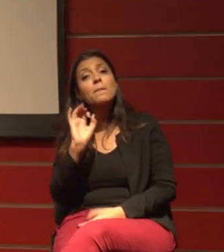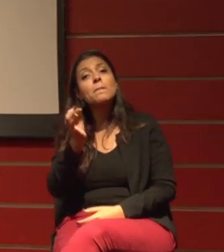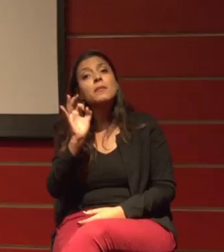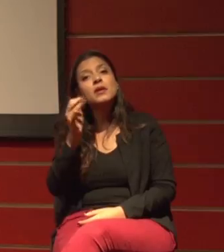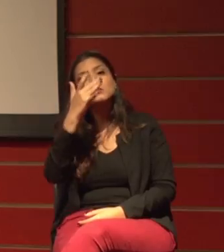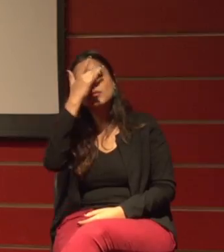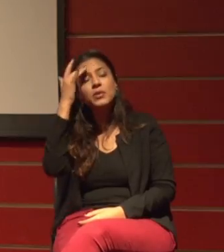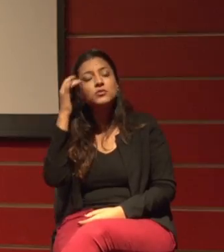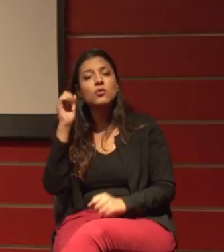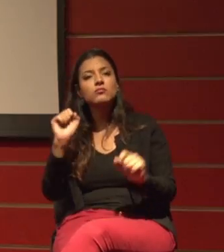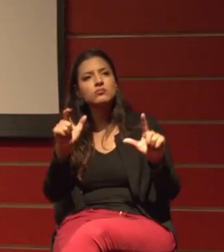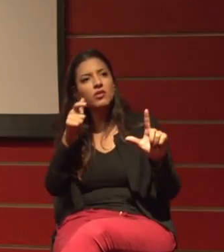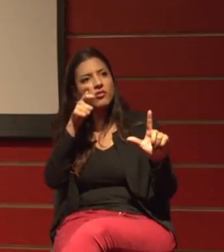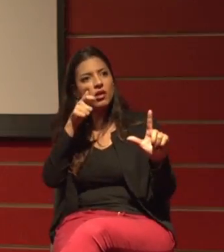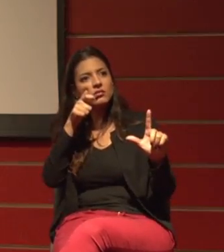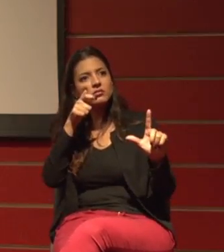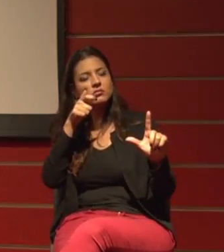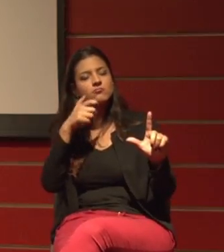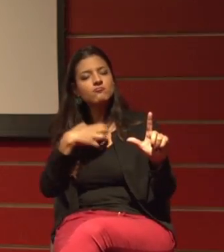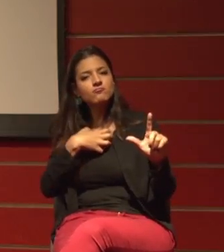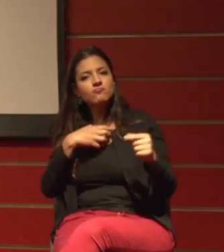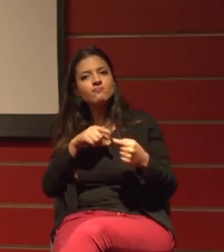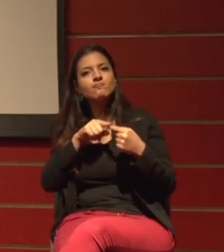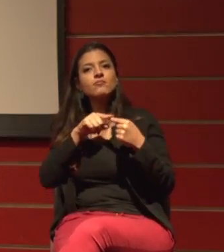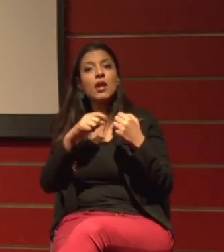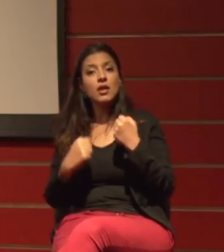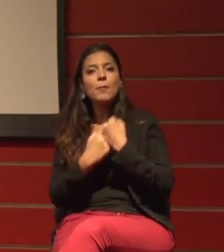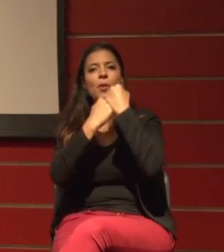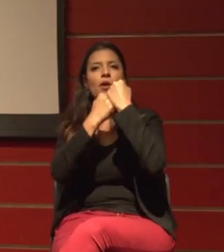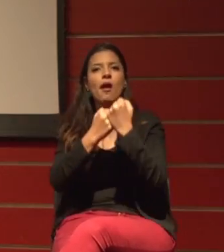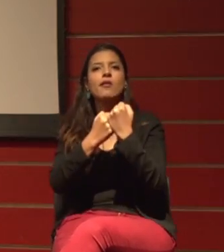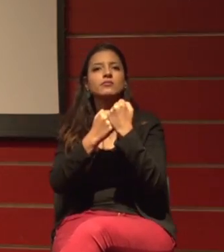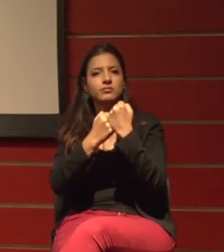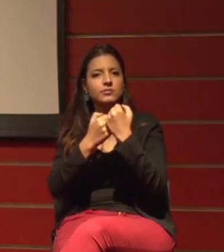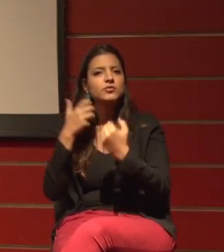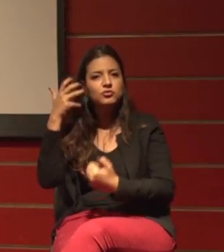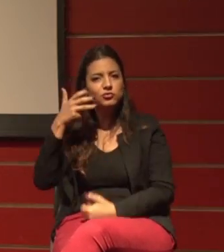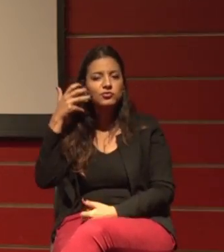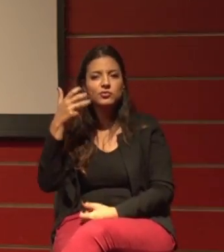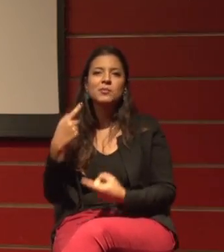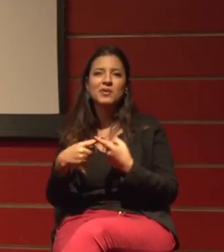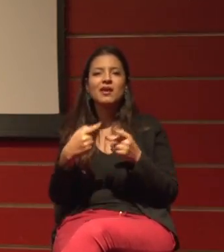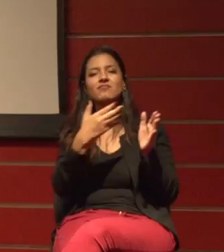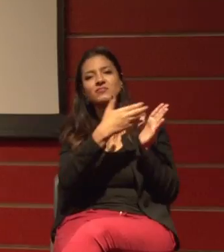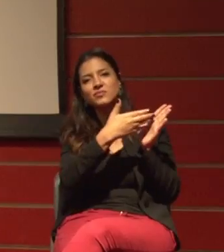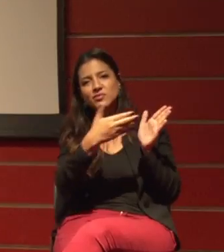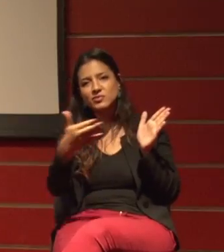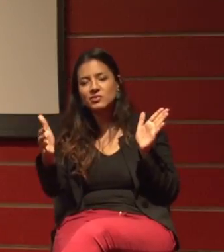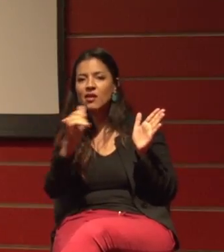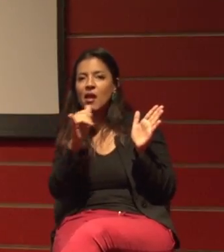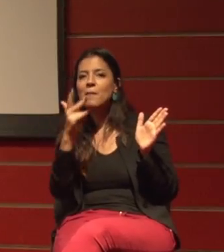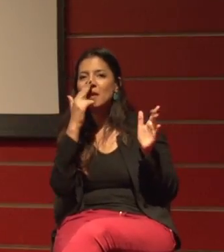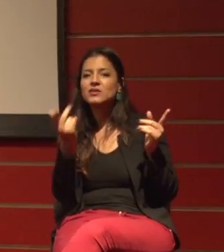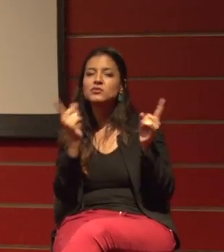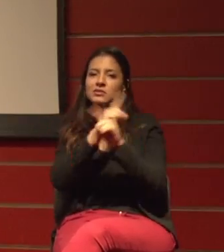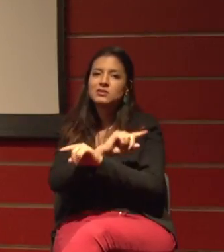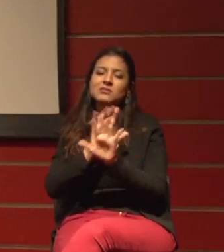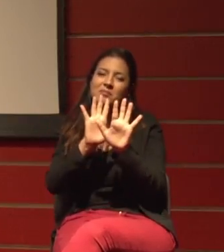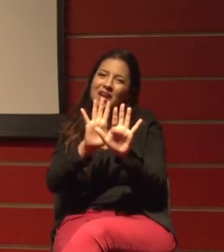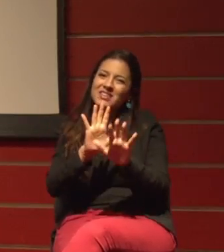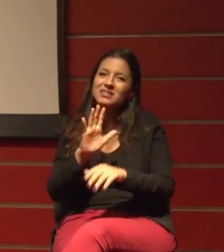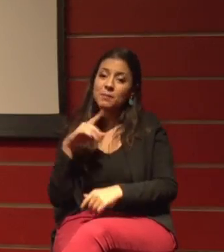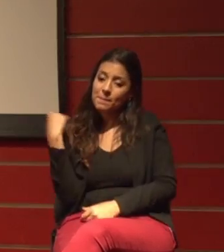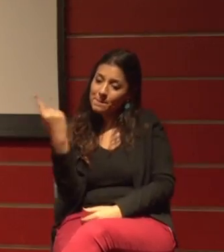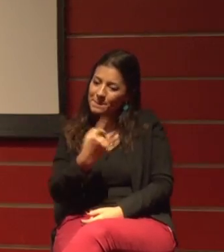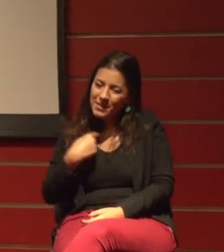identificarem e apoiarem esse discurso ao mesmo tempo que você tem construind na narrativa toda uma divergência Para Contrariar mas é muito difícil realmente